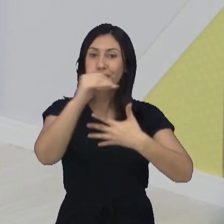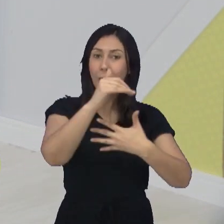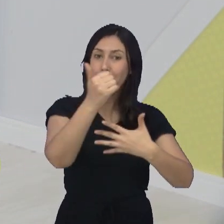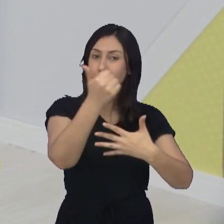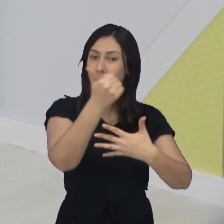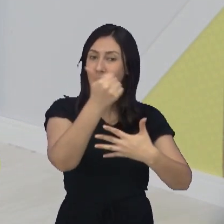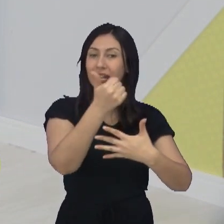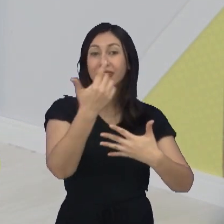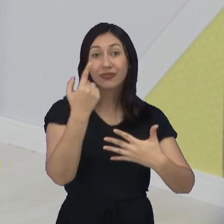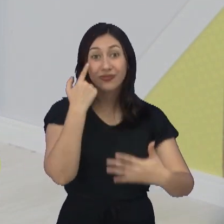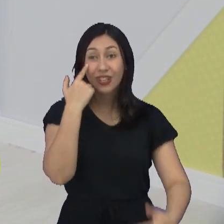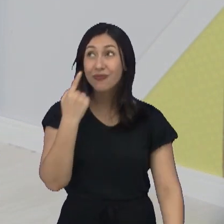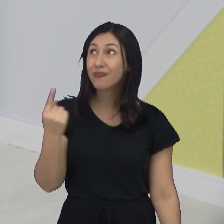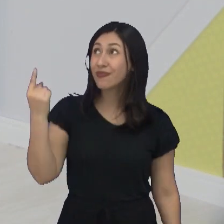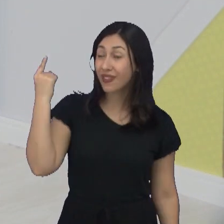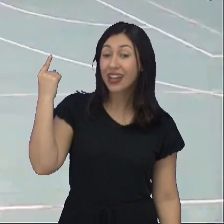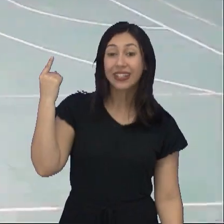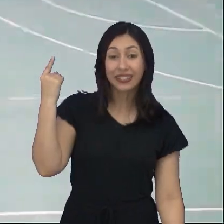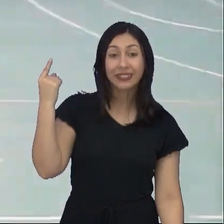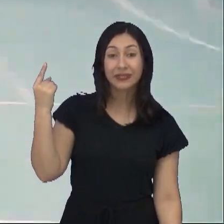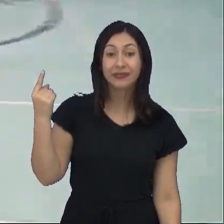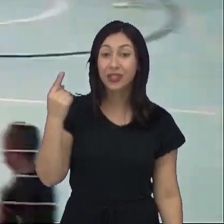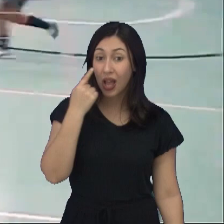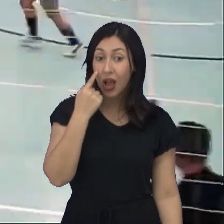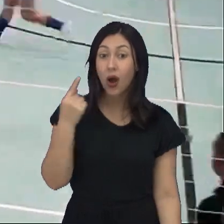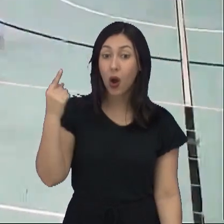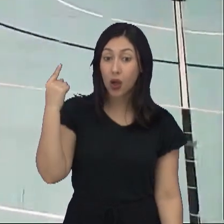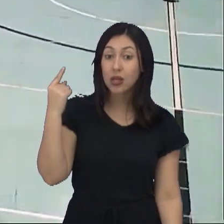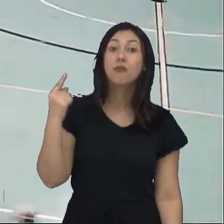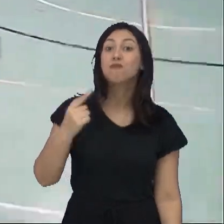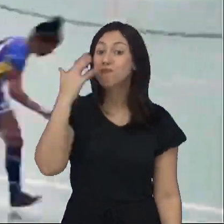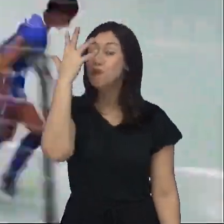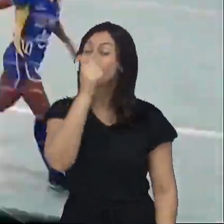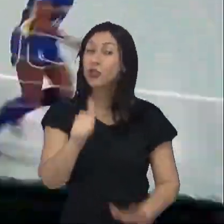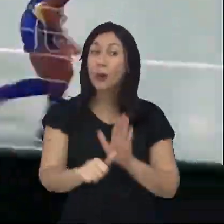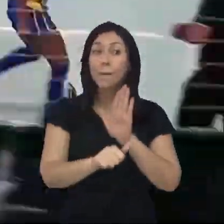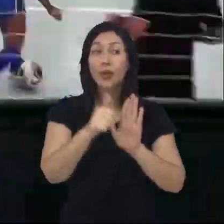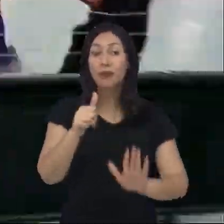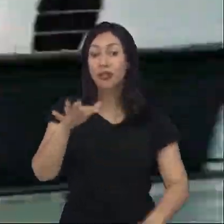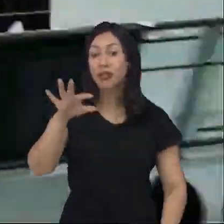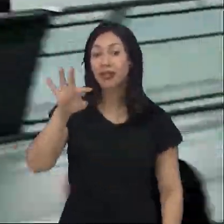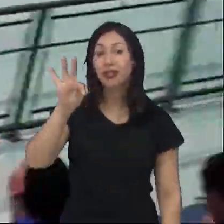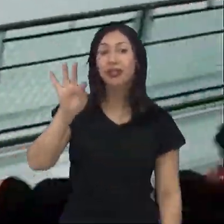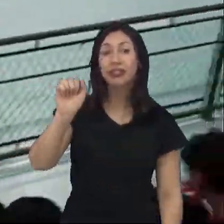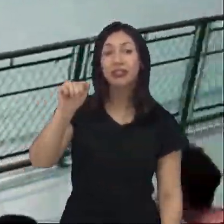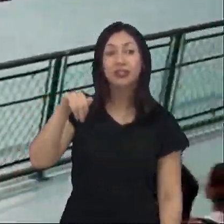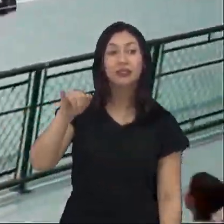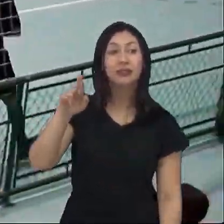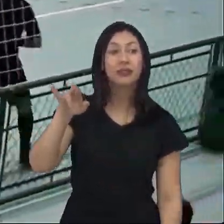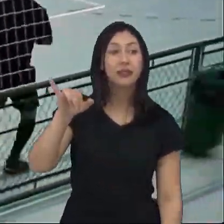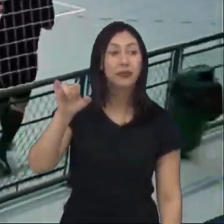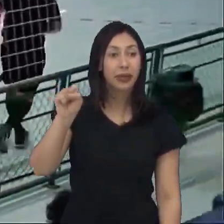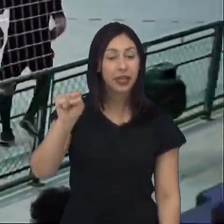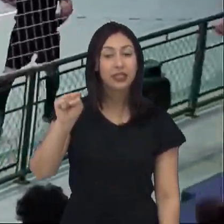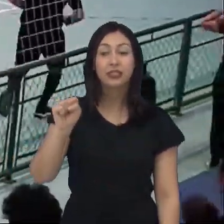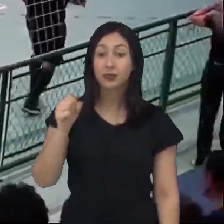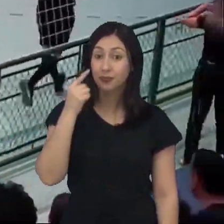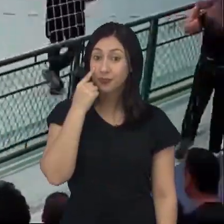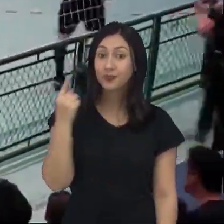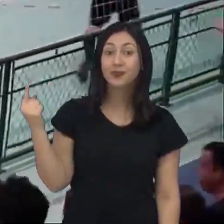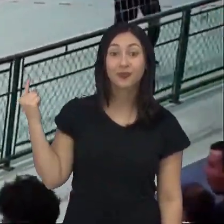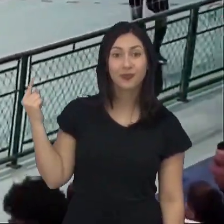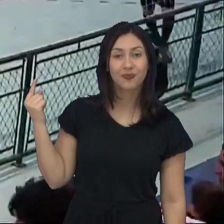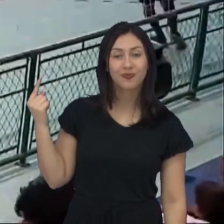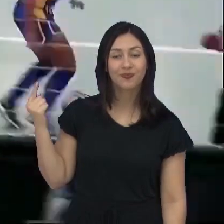vamos ver os gols Solta aí Matheus em tela cheia pra gente olhar olha só teve gol bonito O primeiro é da Tamires pra equipe do São José jogada ali pelo meio recebeu